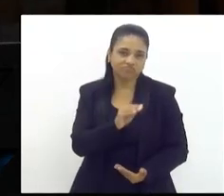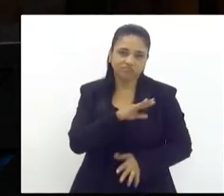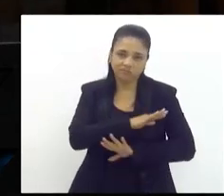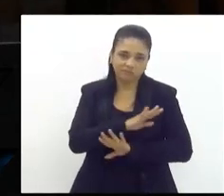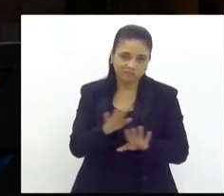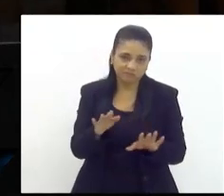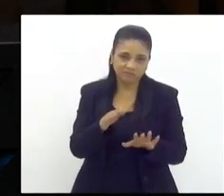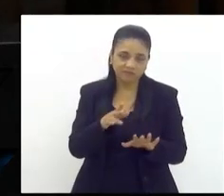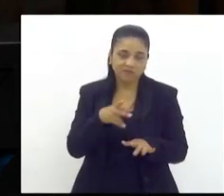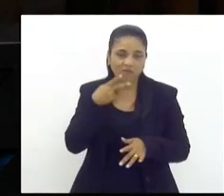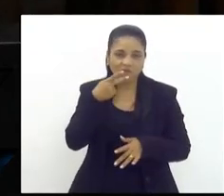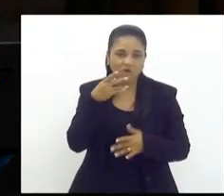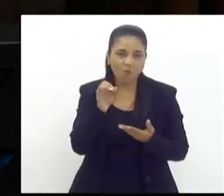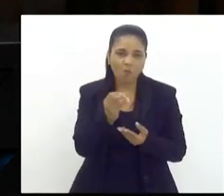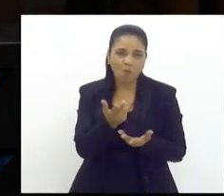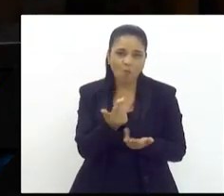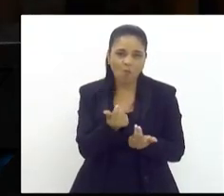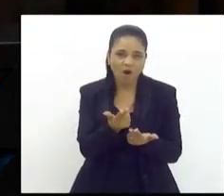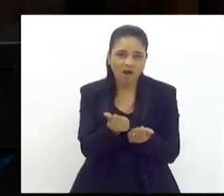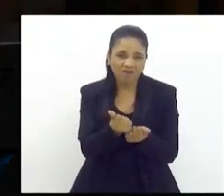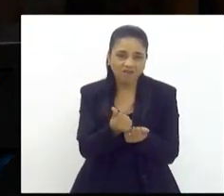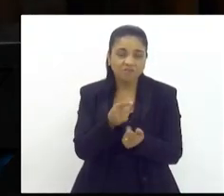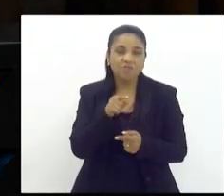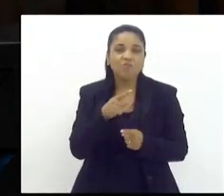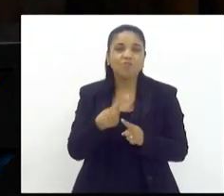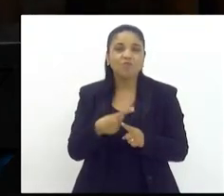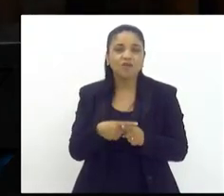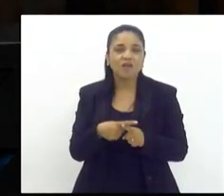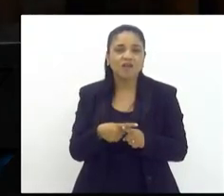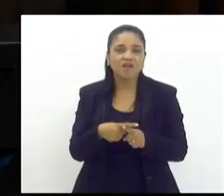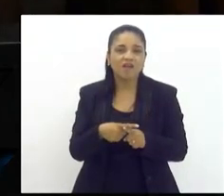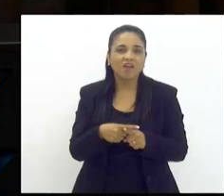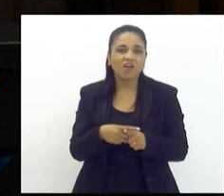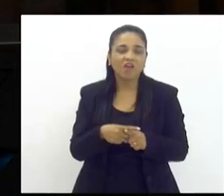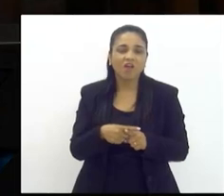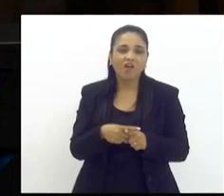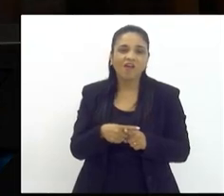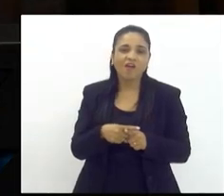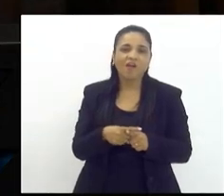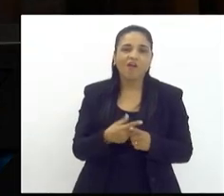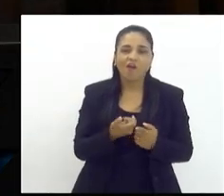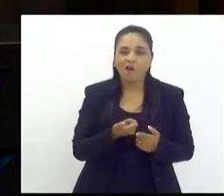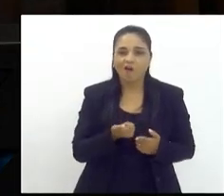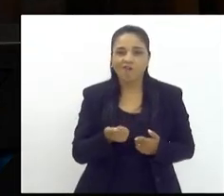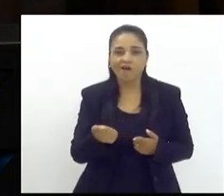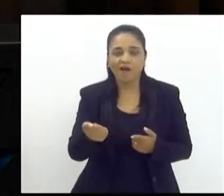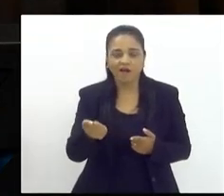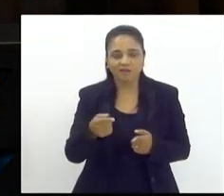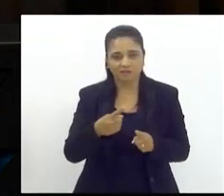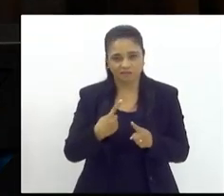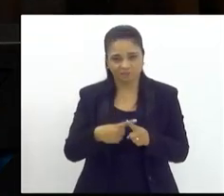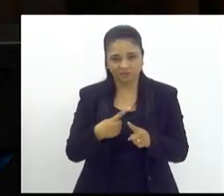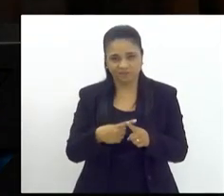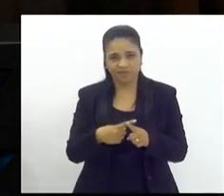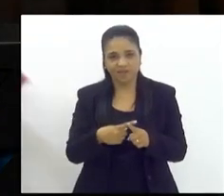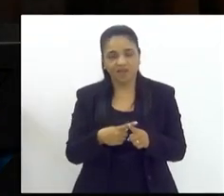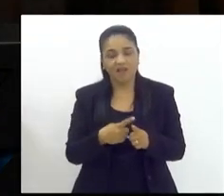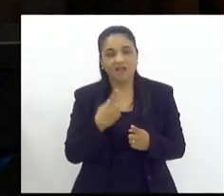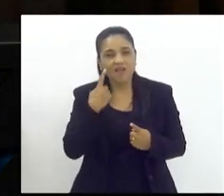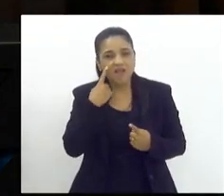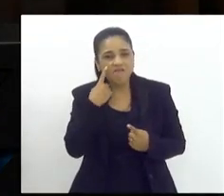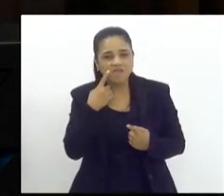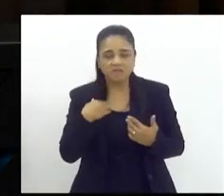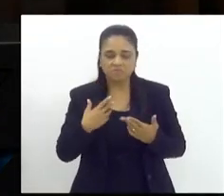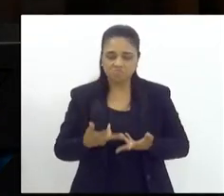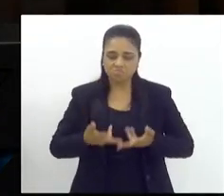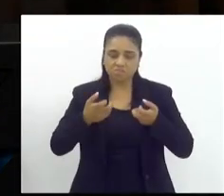sabe porque não dá uma palavra porque é covarde e porque tem sangue em suas mãos é muito Evidente para mim o